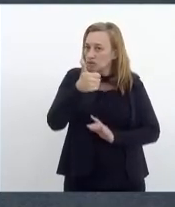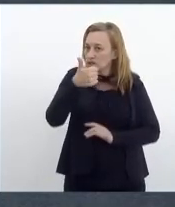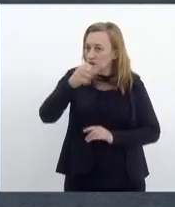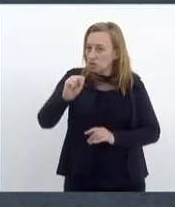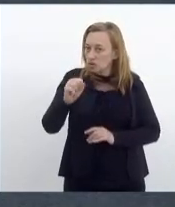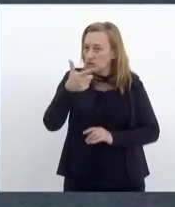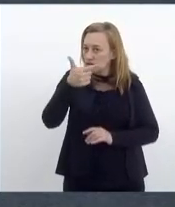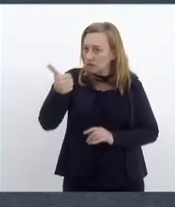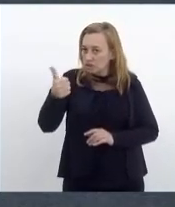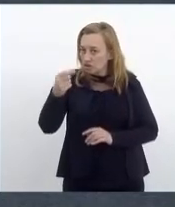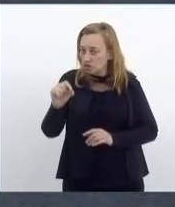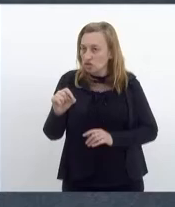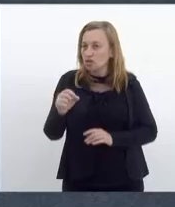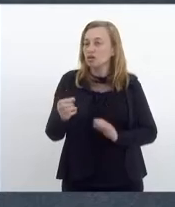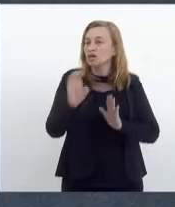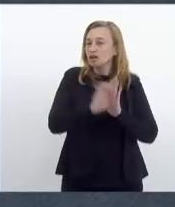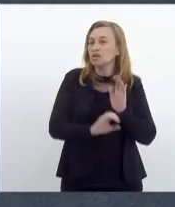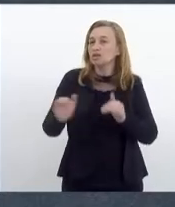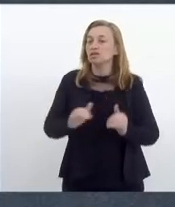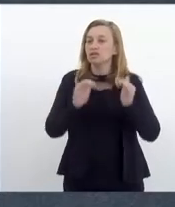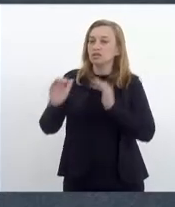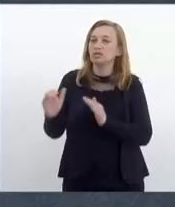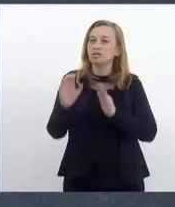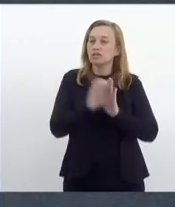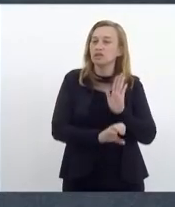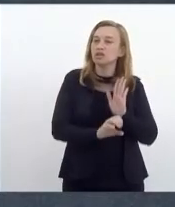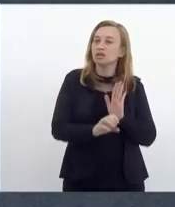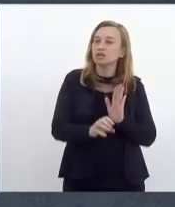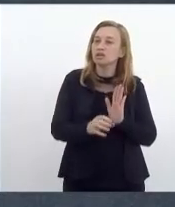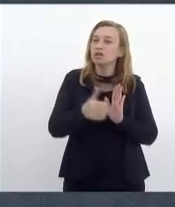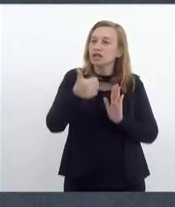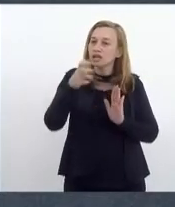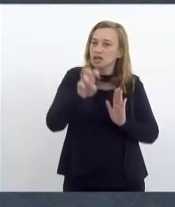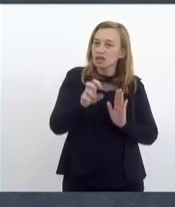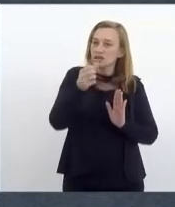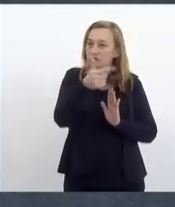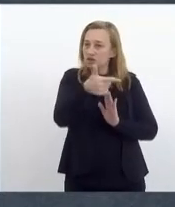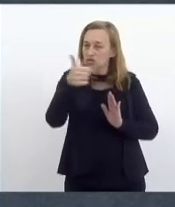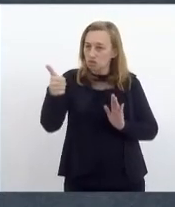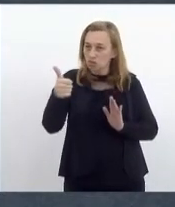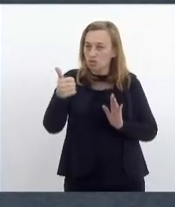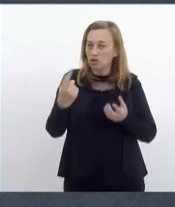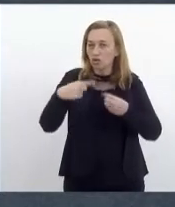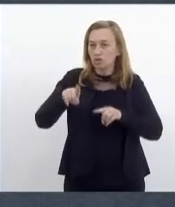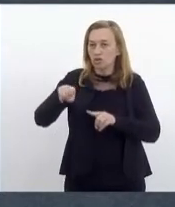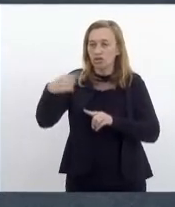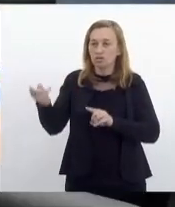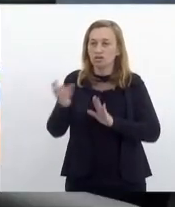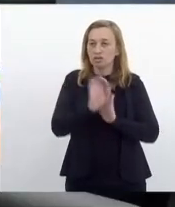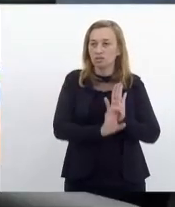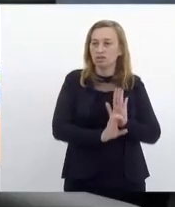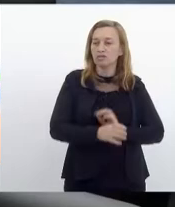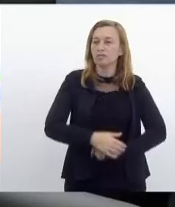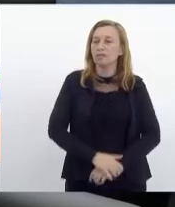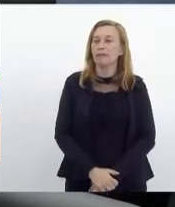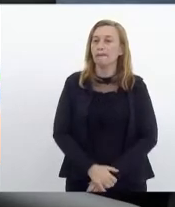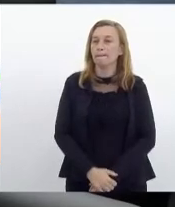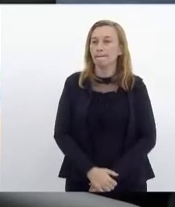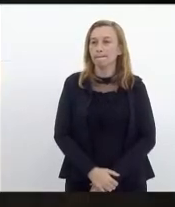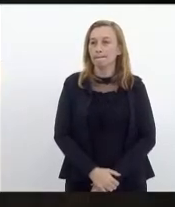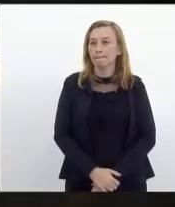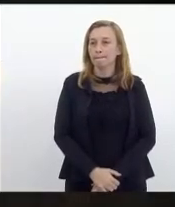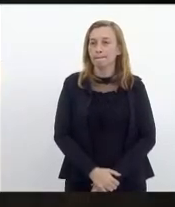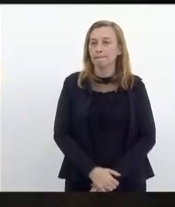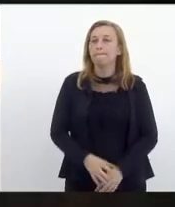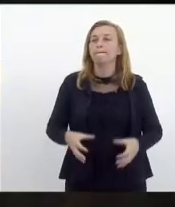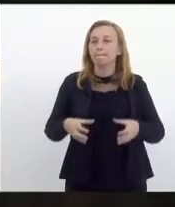18 e 20. Favorável com subemenda aglutinativa às emendas 15 e 21 e contrário às demais emendas. Pela